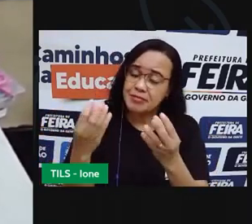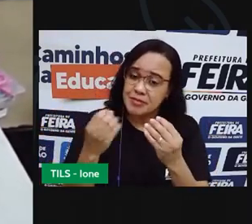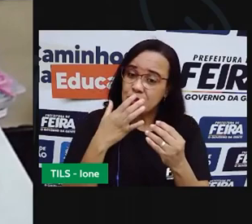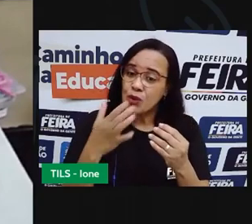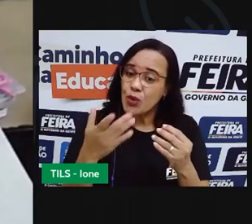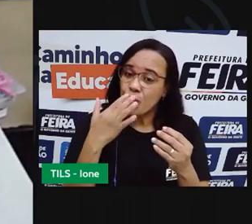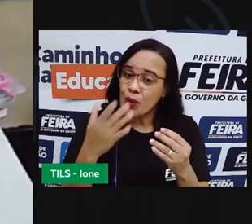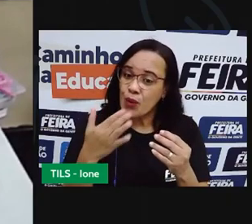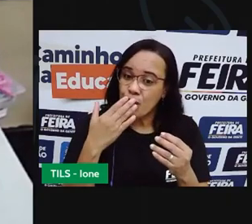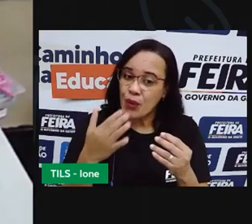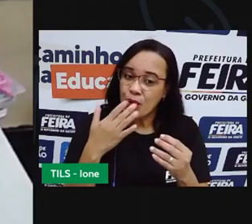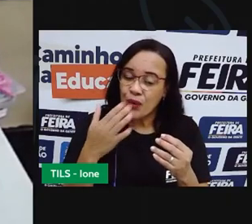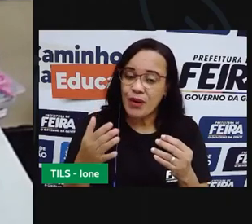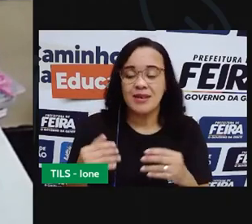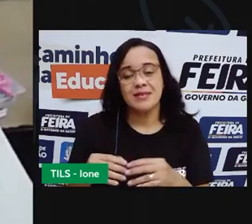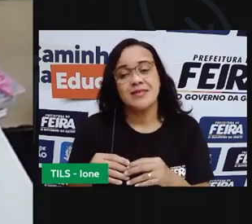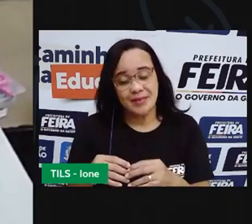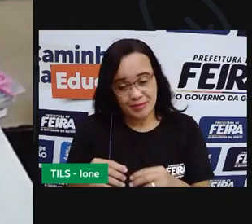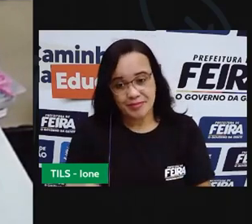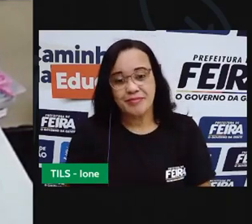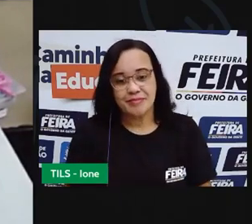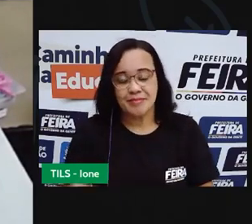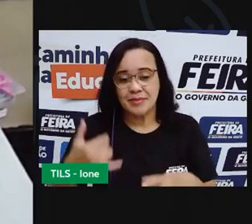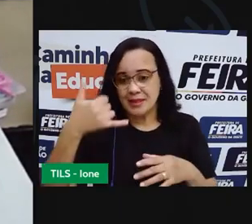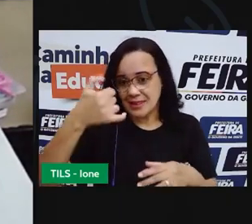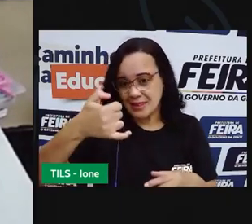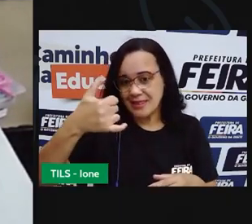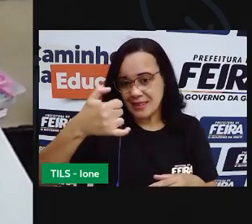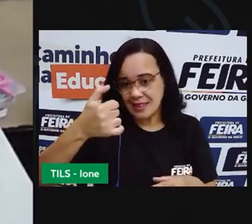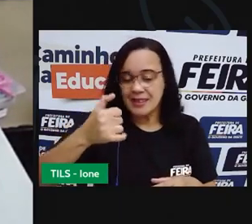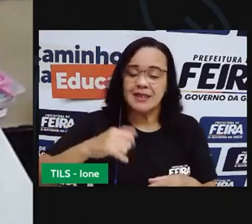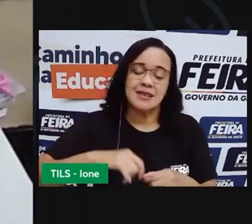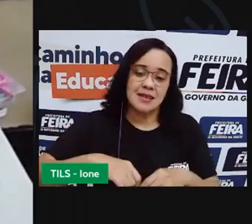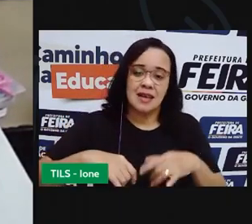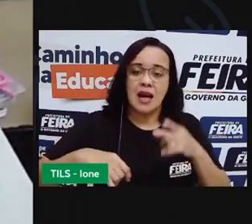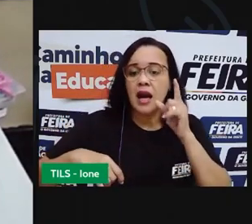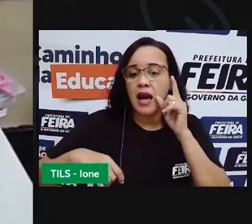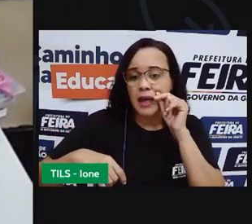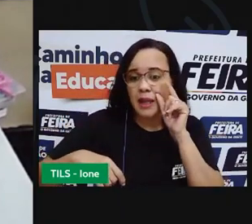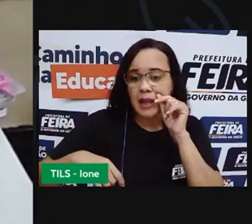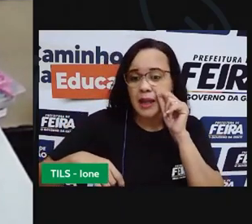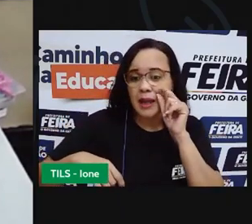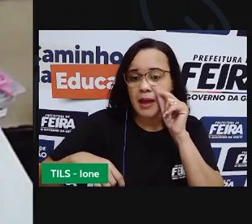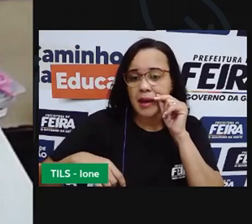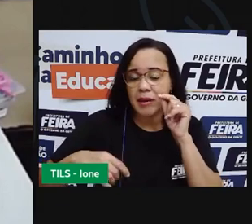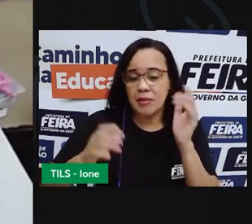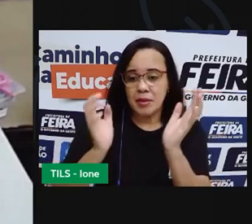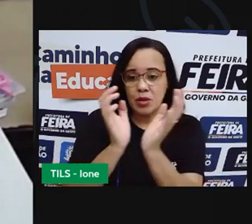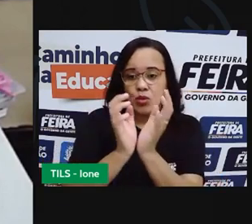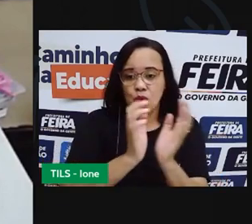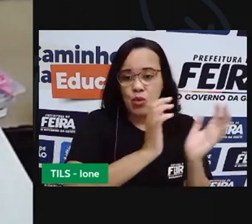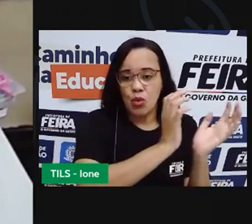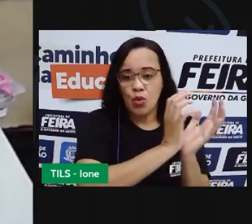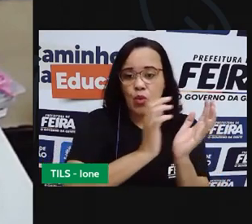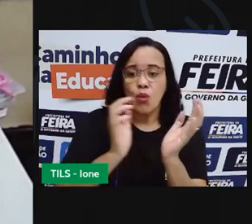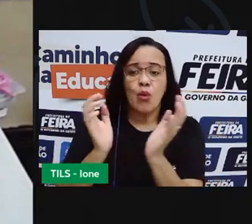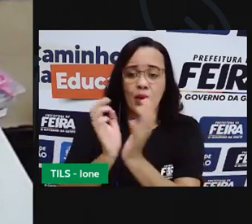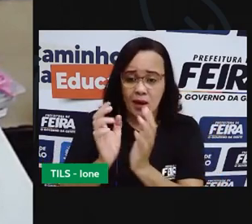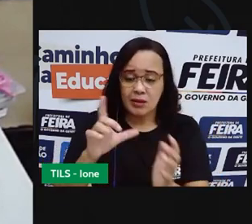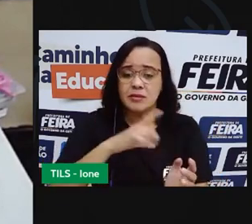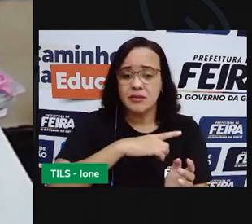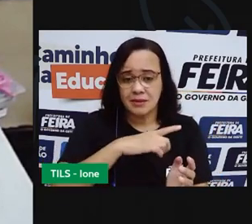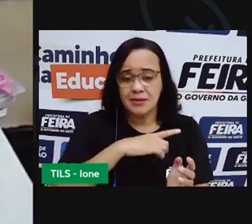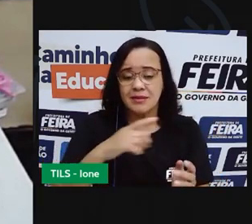Aqui eu tenho um grupo de canetas. Aqui eu tenho um grupo de lápis. Aqui eu tenho canetas de cores diferentes.